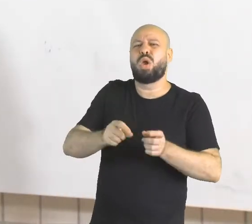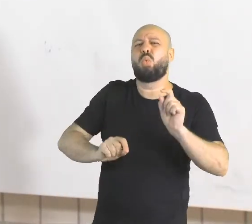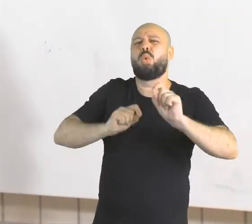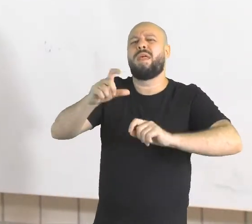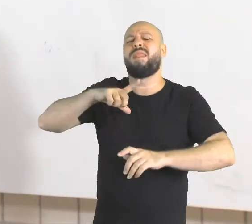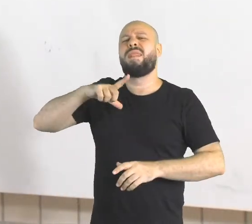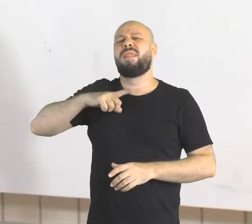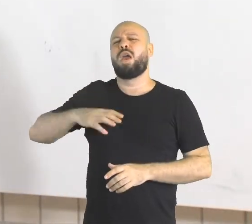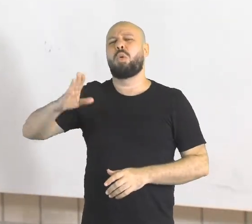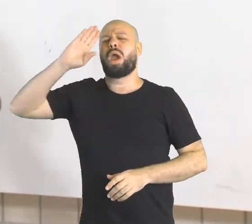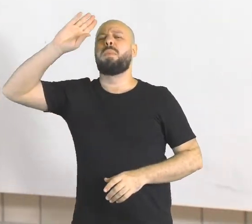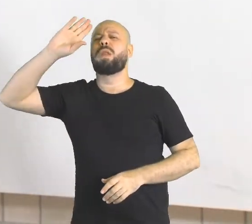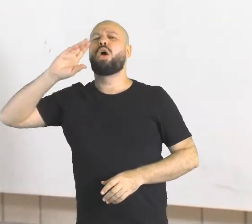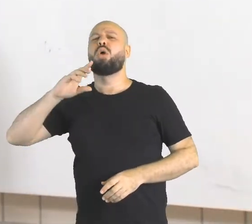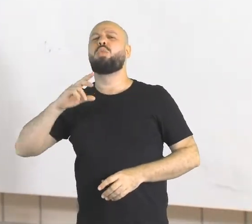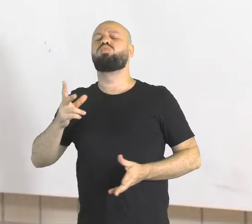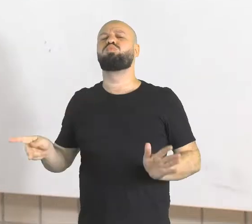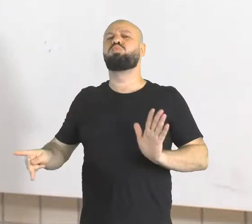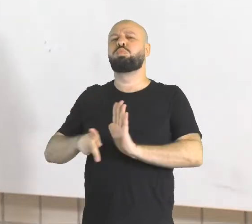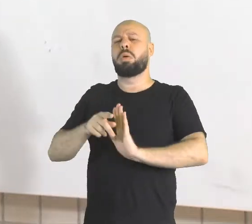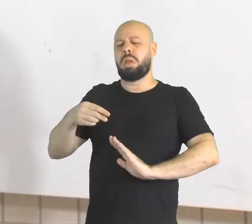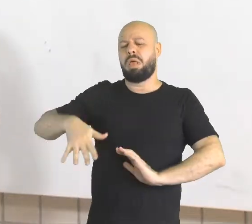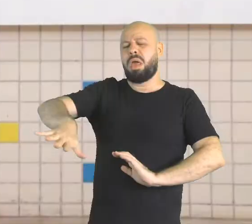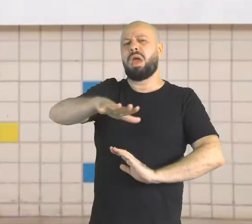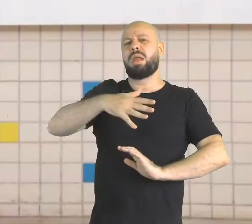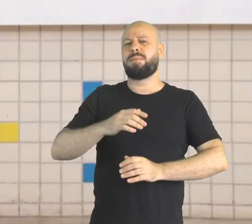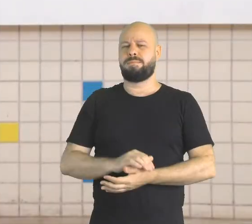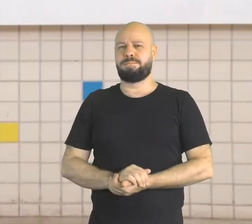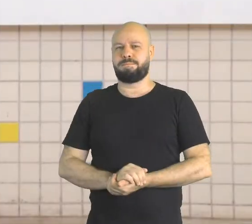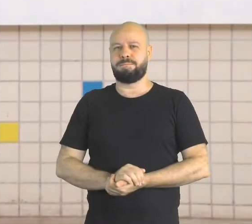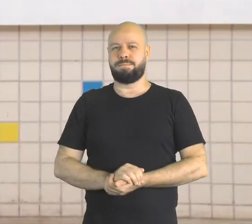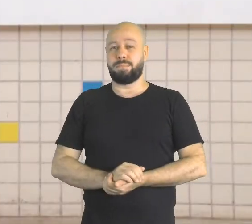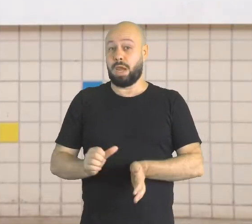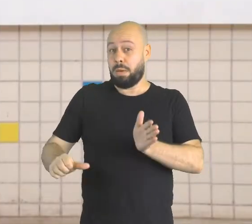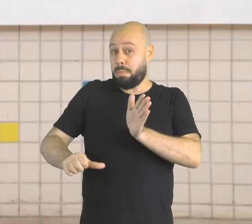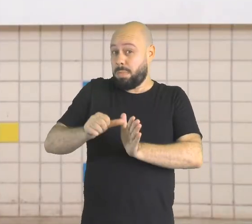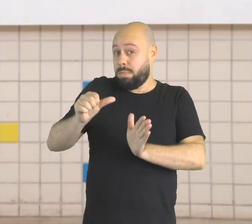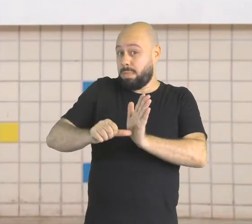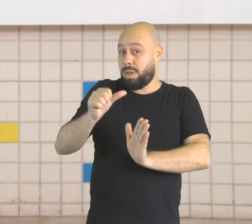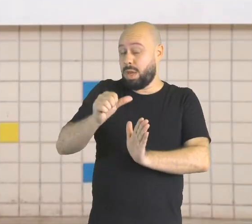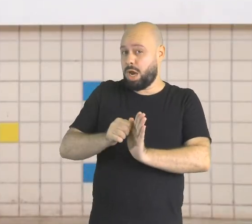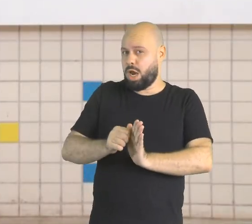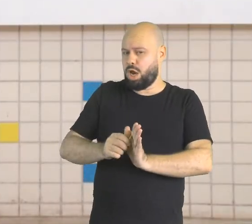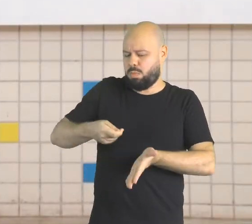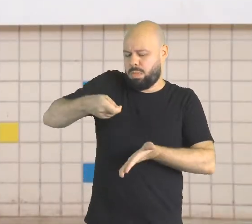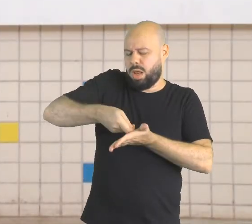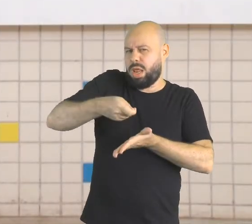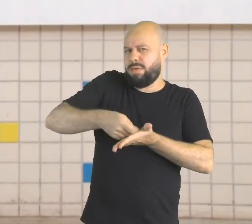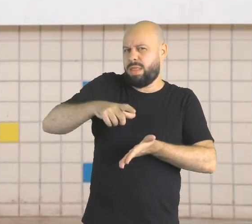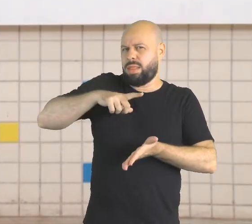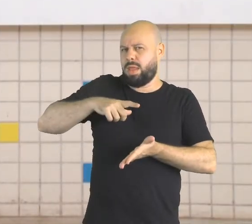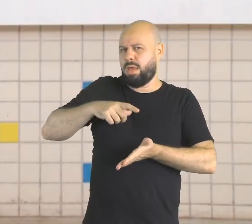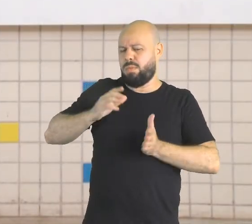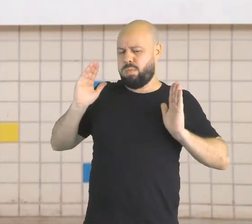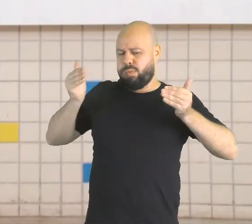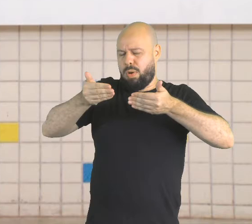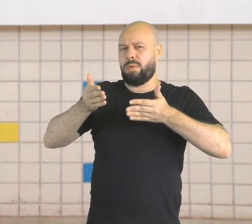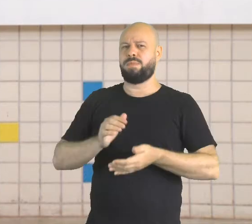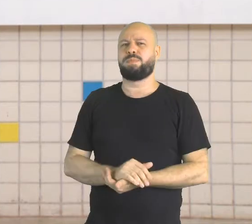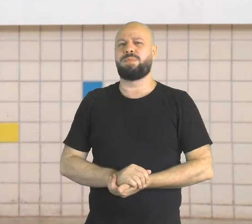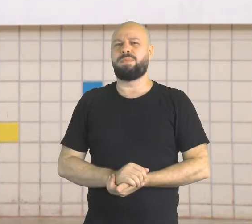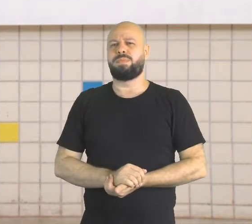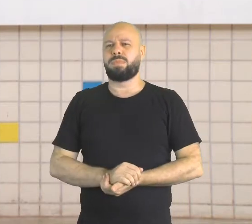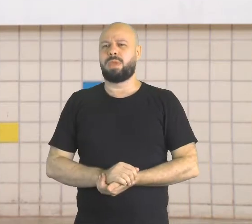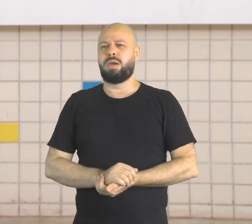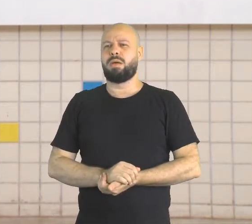capitão donatário tinha, né, para com aquela terra. O primeiro dever que nós devemos destacar, né, o capitão donatário, todo